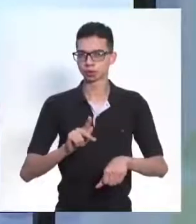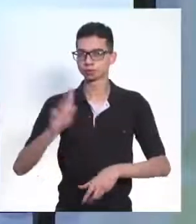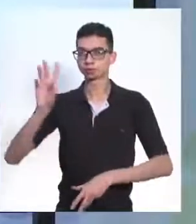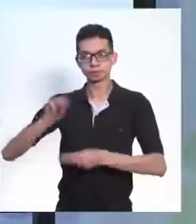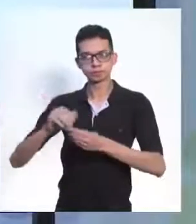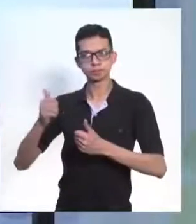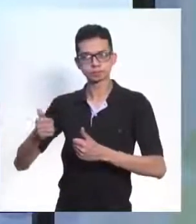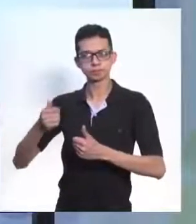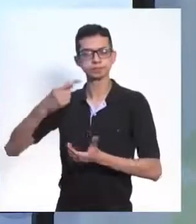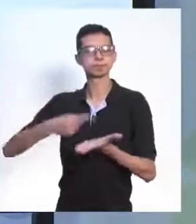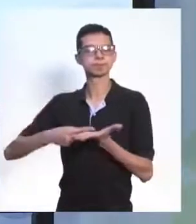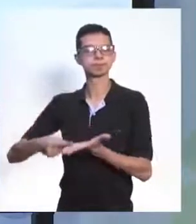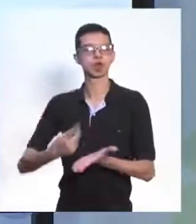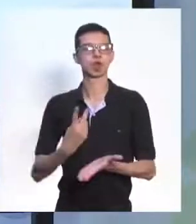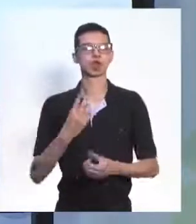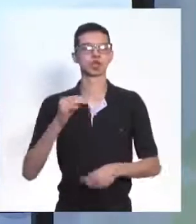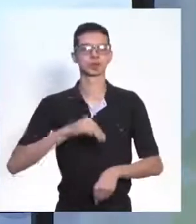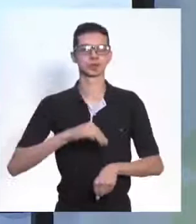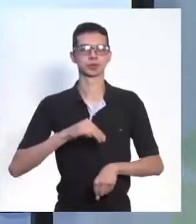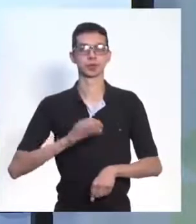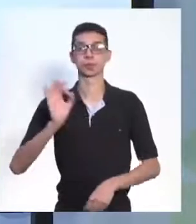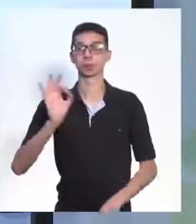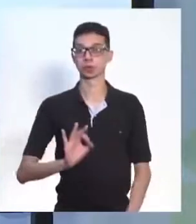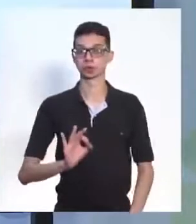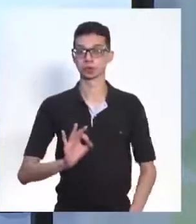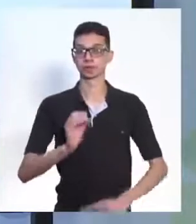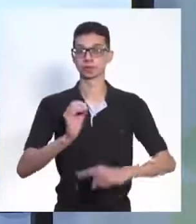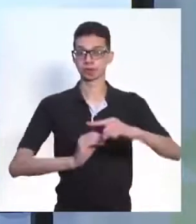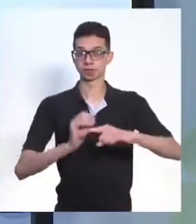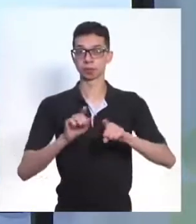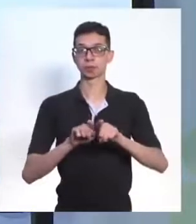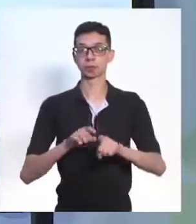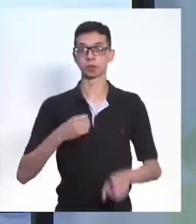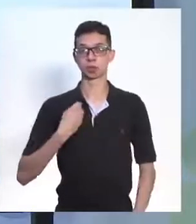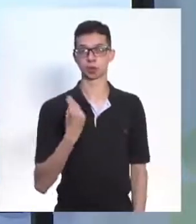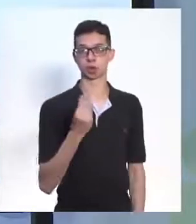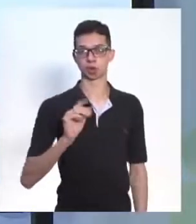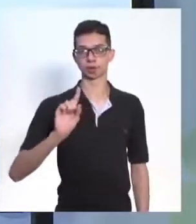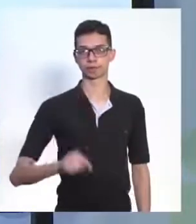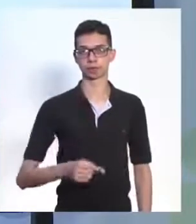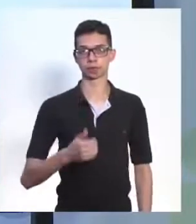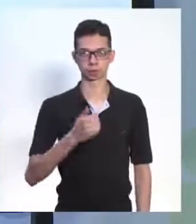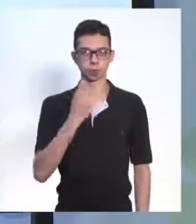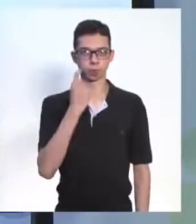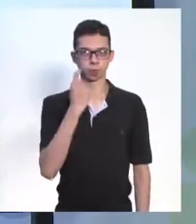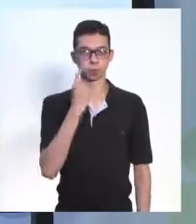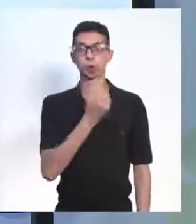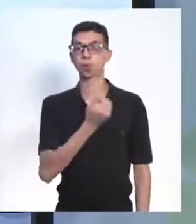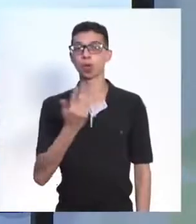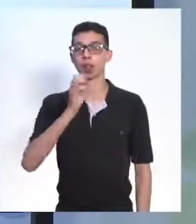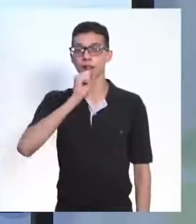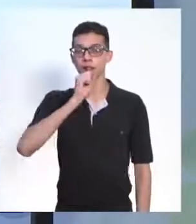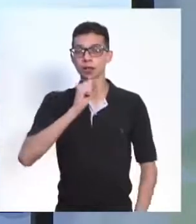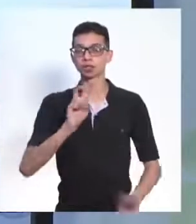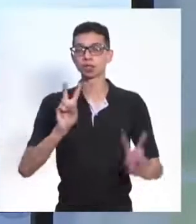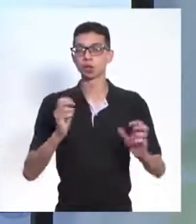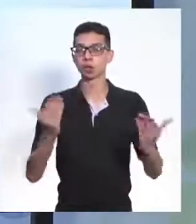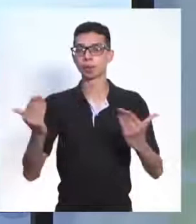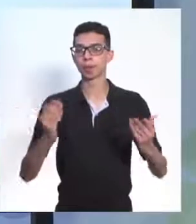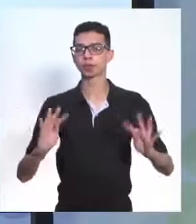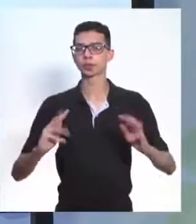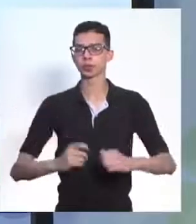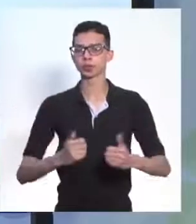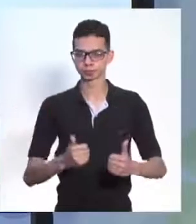2 minutos, gente. Porcentagem, fração e decimal das balas laranjas em relação ao